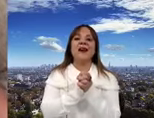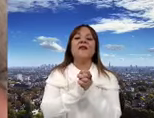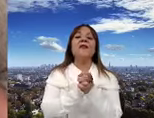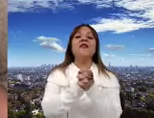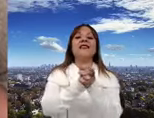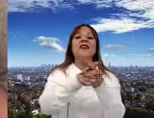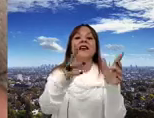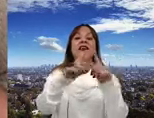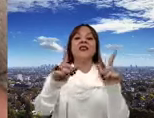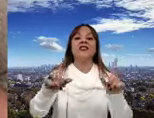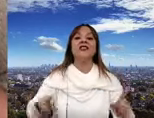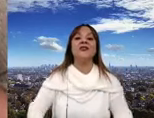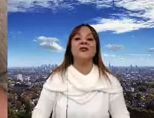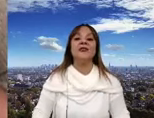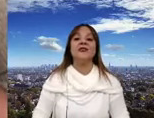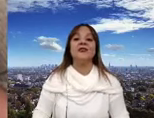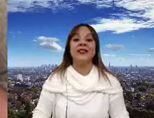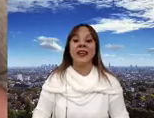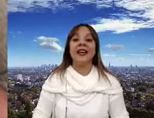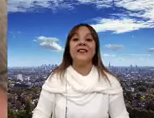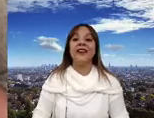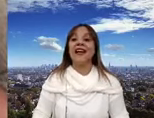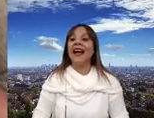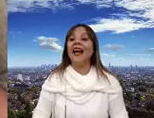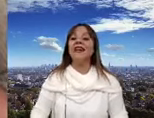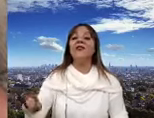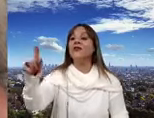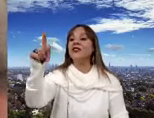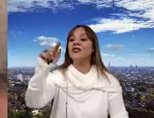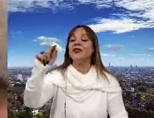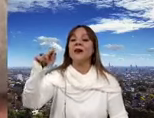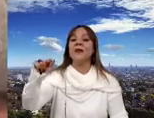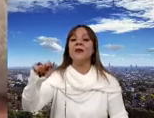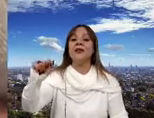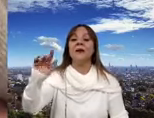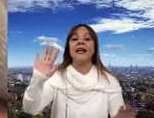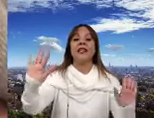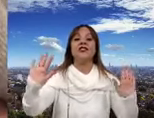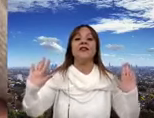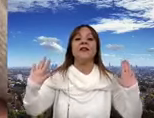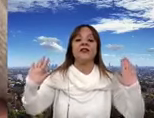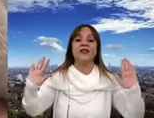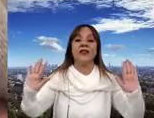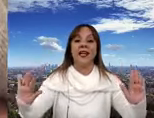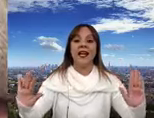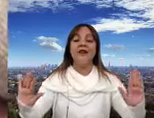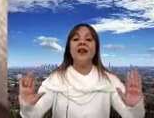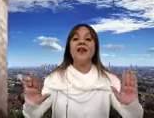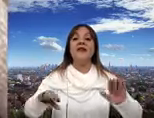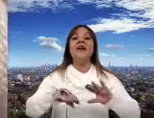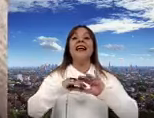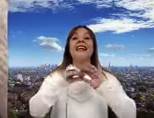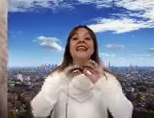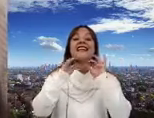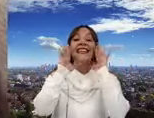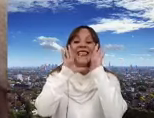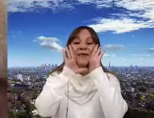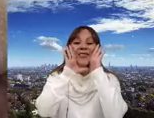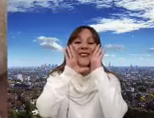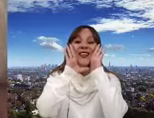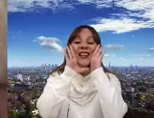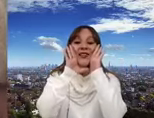agora aqui com a gente o nosso sorteio? Ah, não, o diretor tá arrumando. Peraí, que a gente já vai fazer o sorteio. Vão ganhar aquele kit. Imagina o